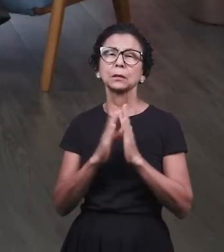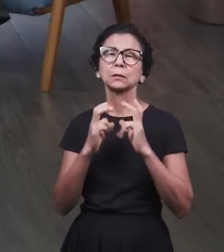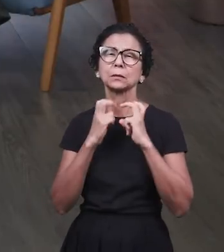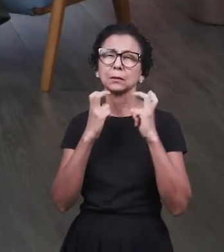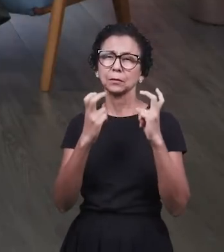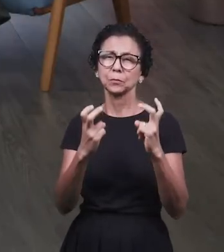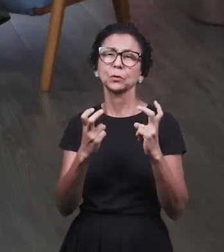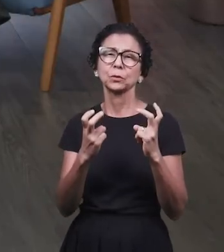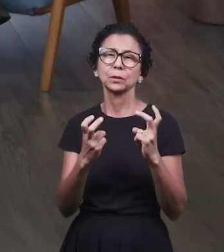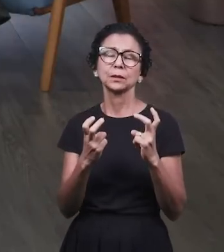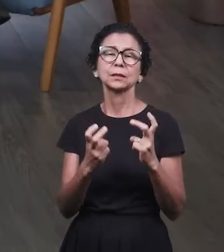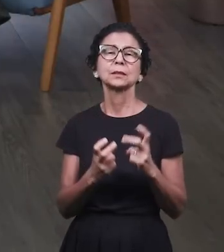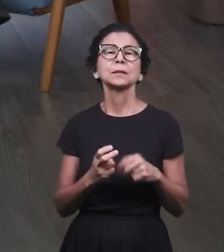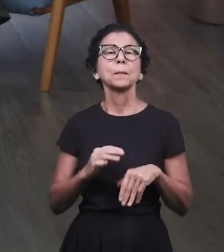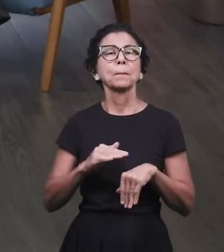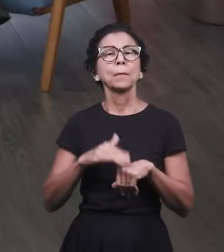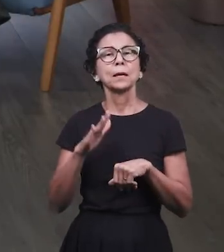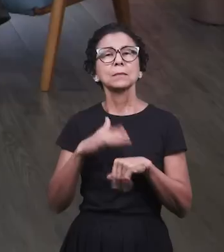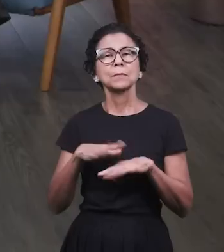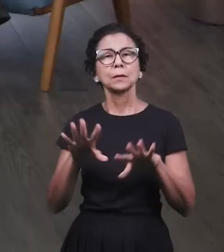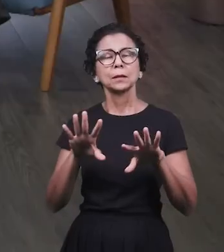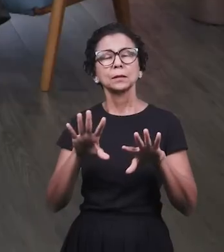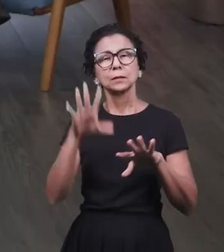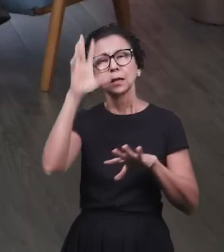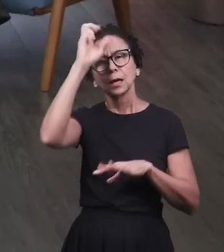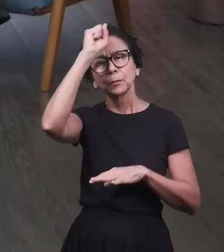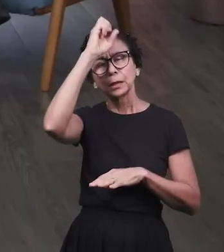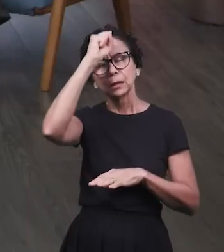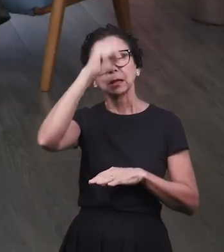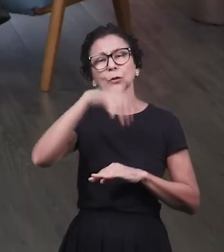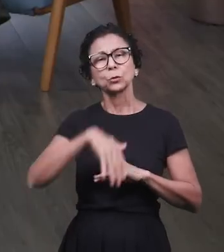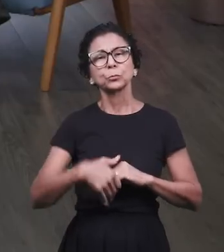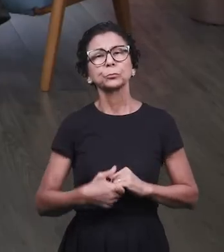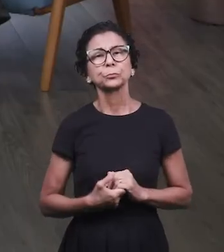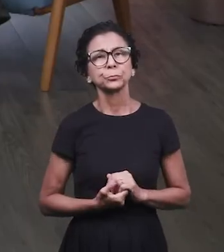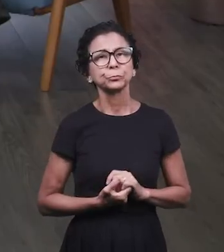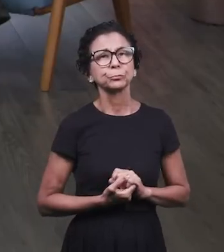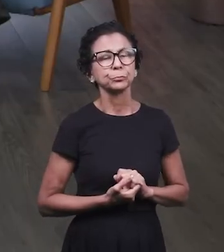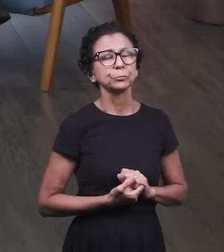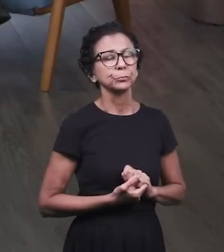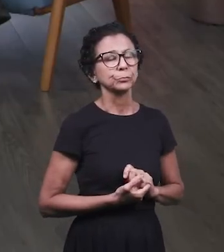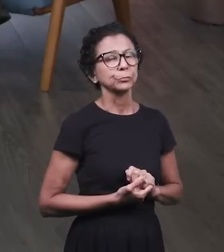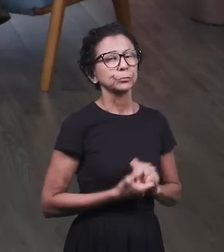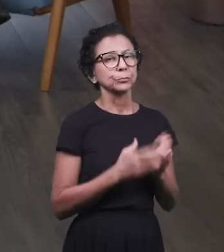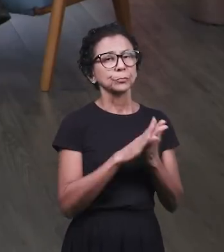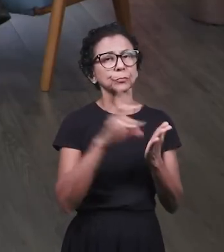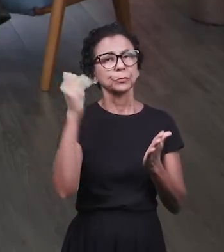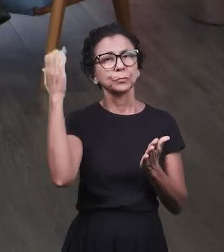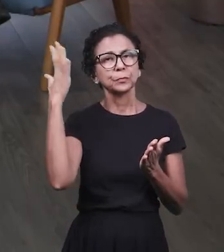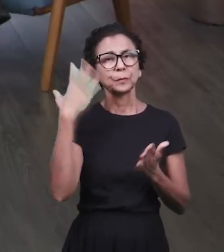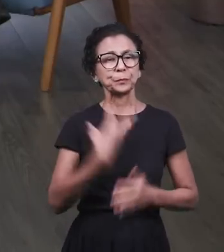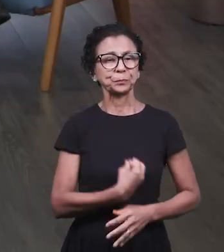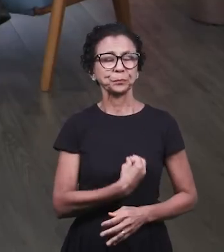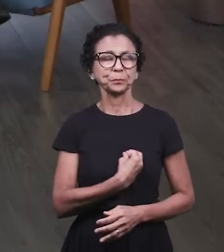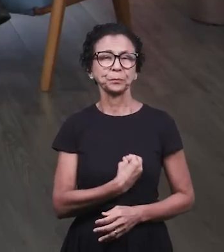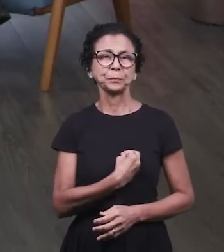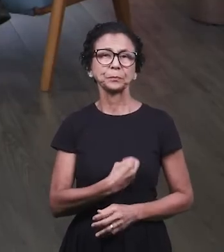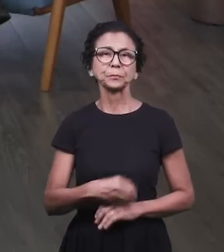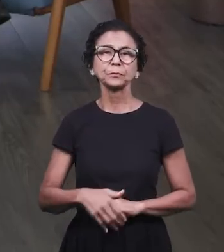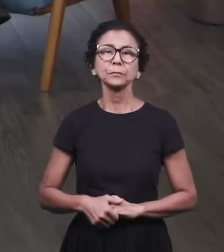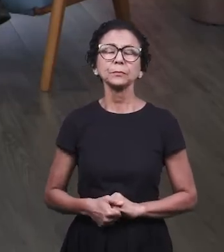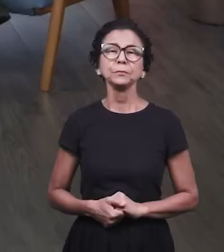clamor, mais nós vamos absorvendo e aprendendo. Vivemos a palavra viva. Glória a Jesus. Mais